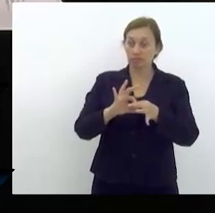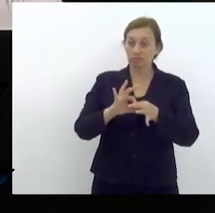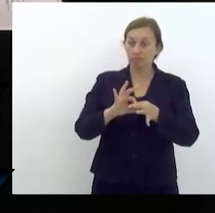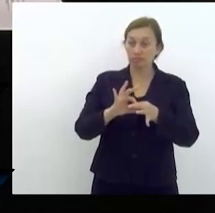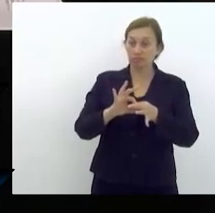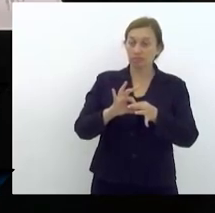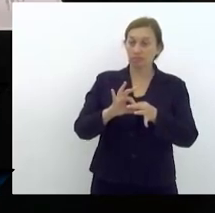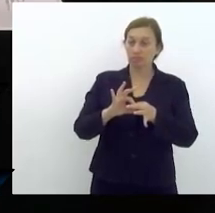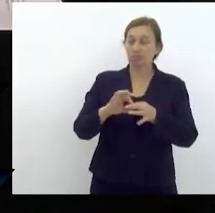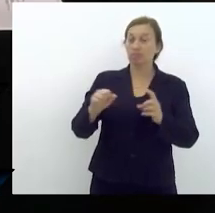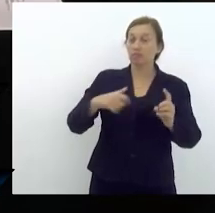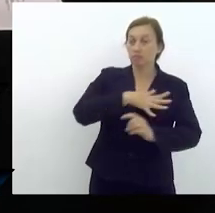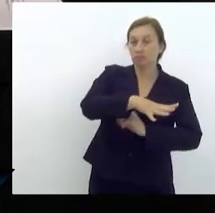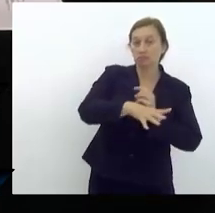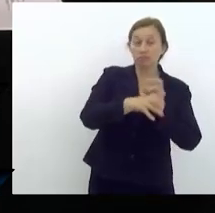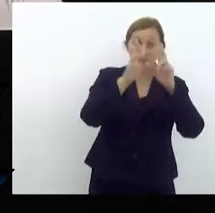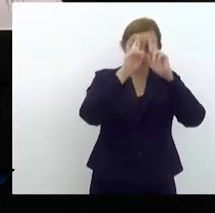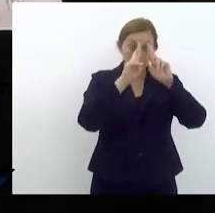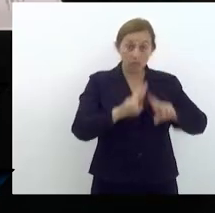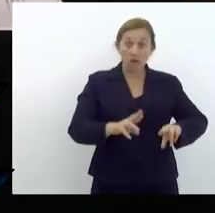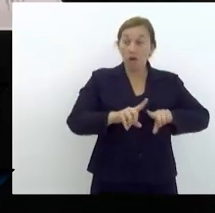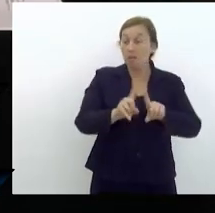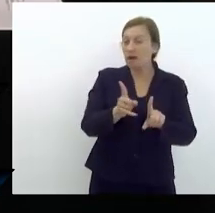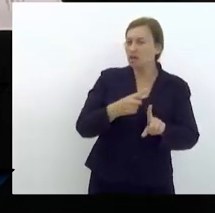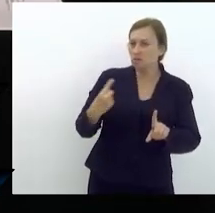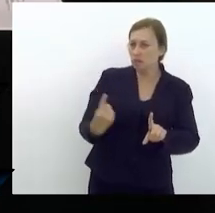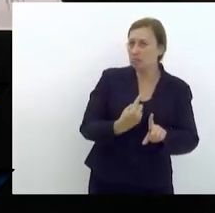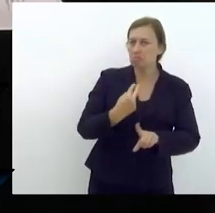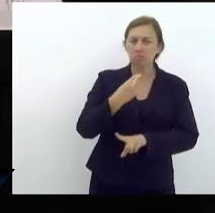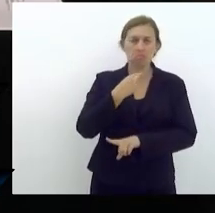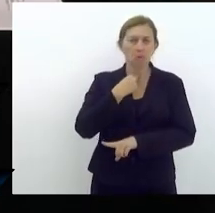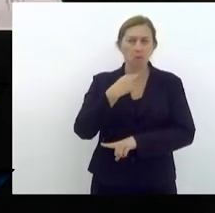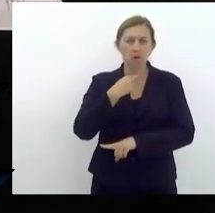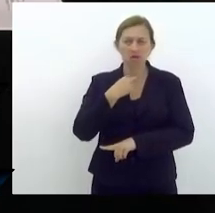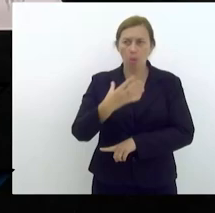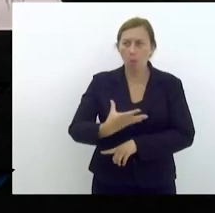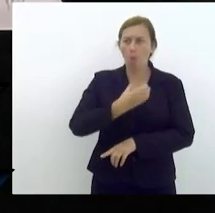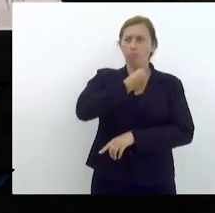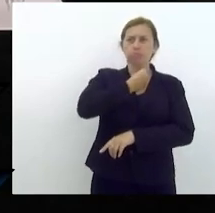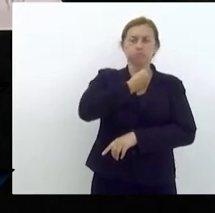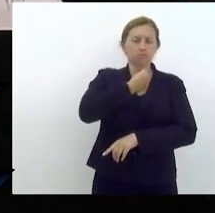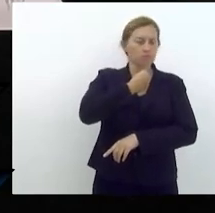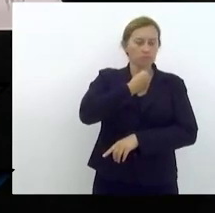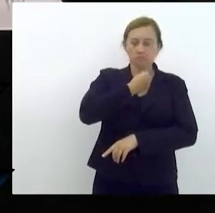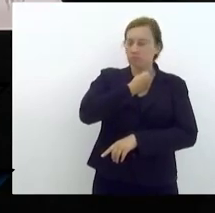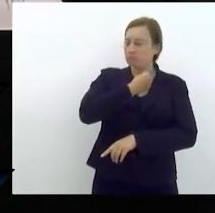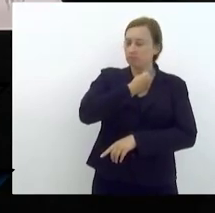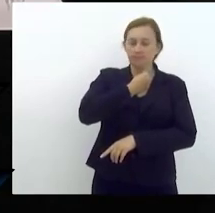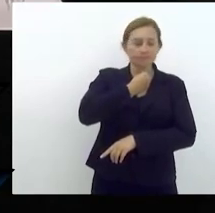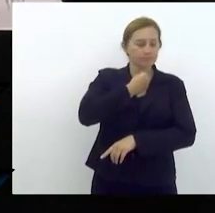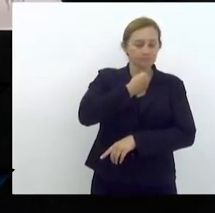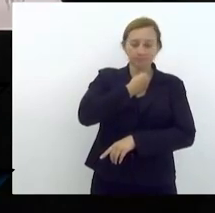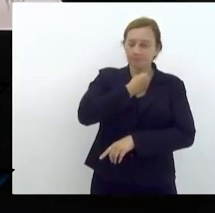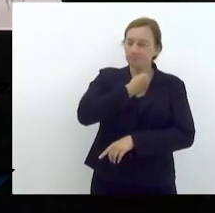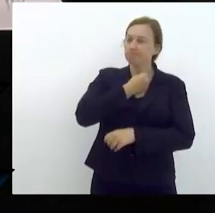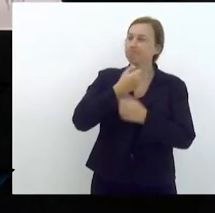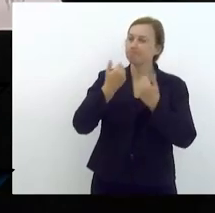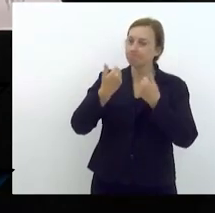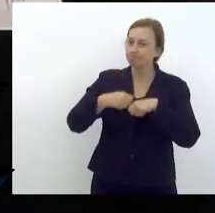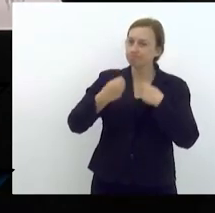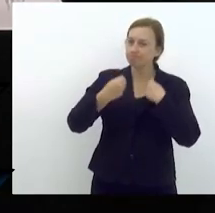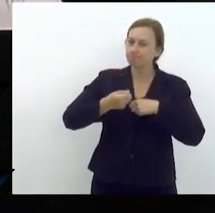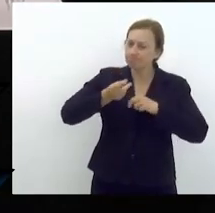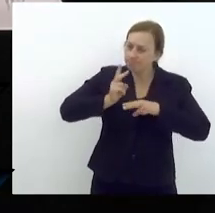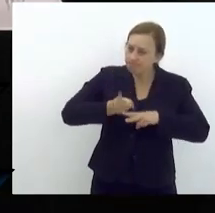com respeito mas nós não podemos nos calar nós precisamos continuar